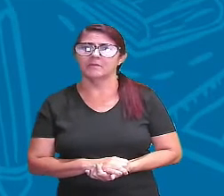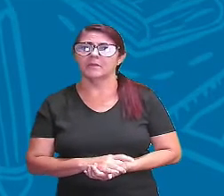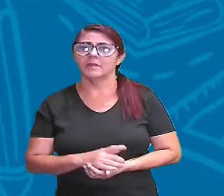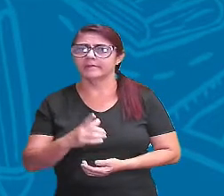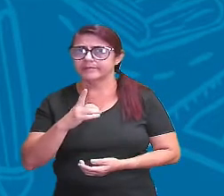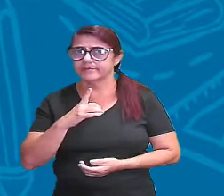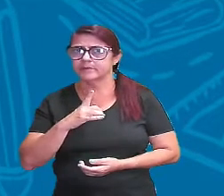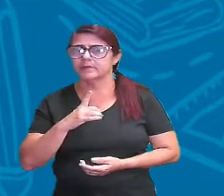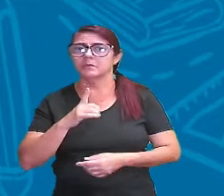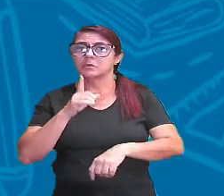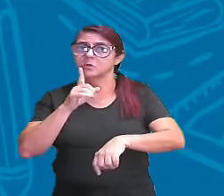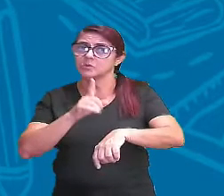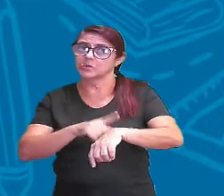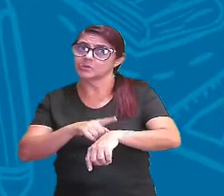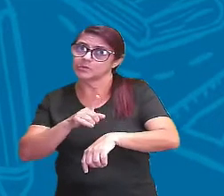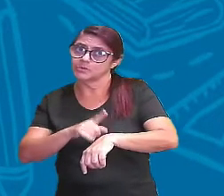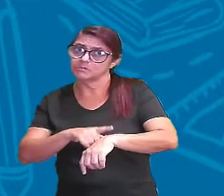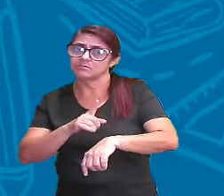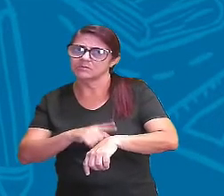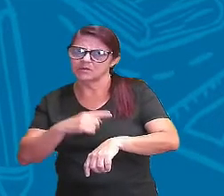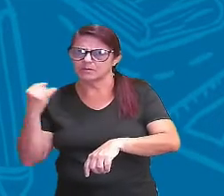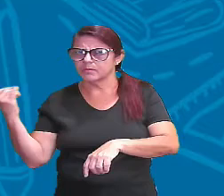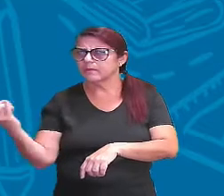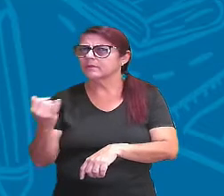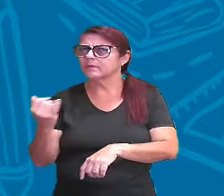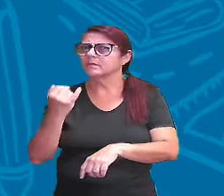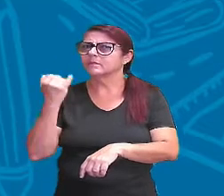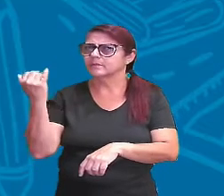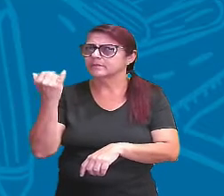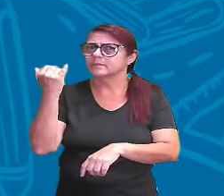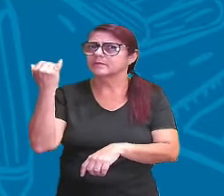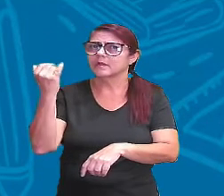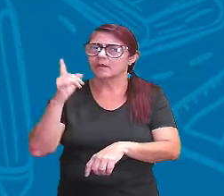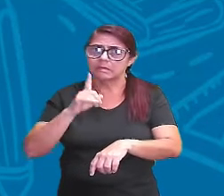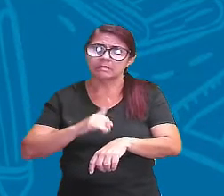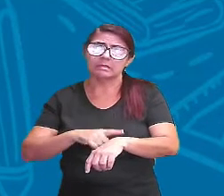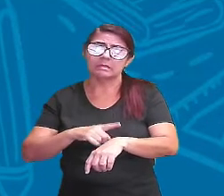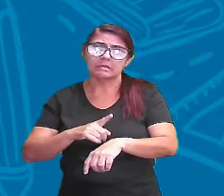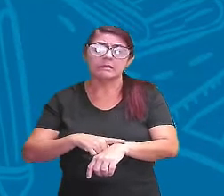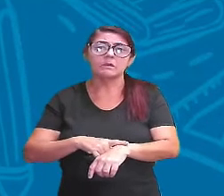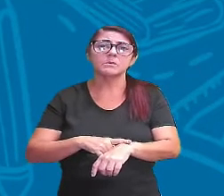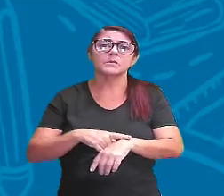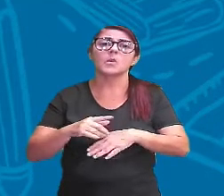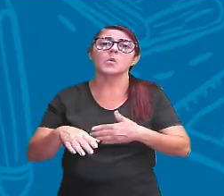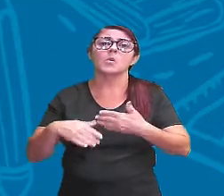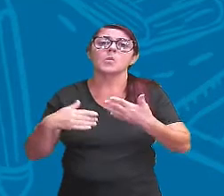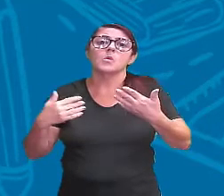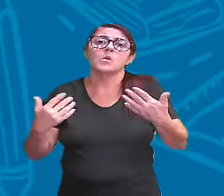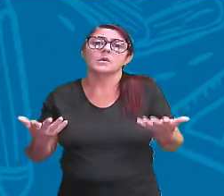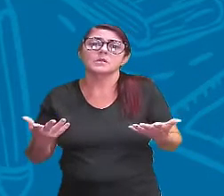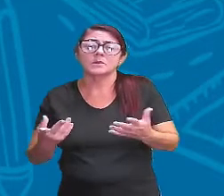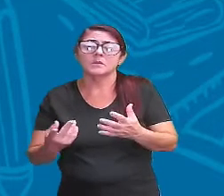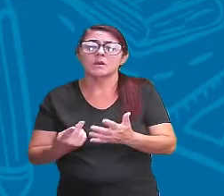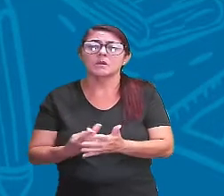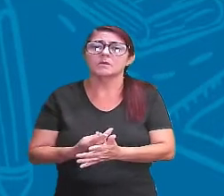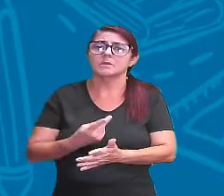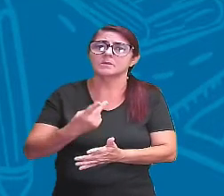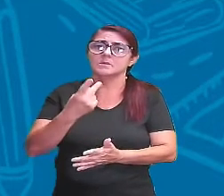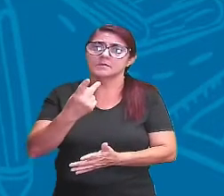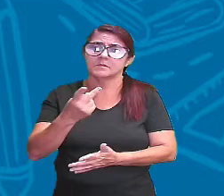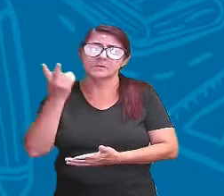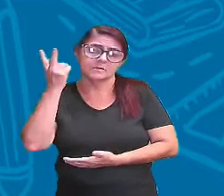Temos o tempo é importante, né? É a época em que a história vai acontecer,